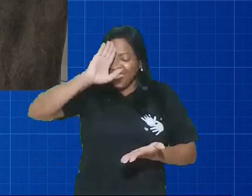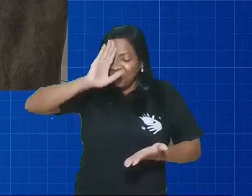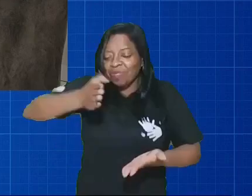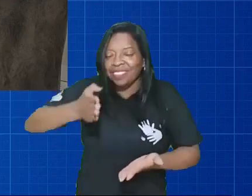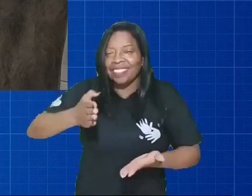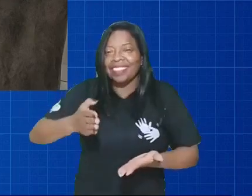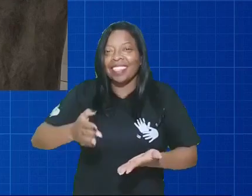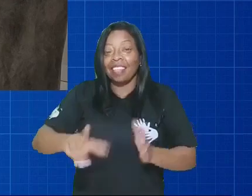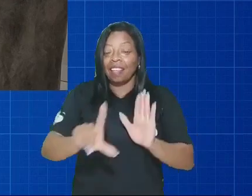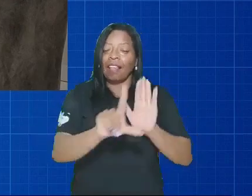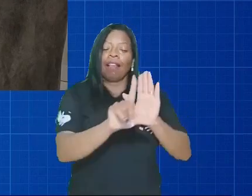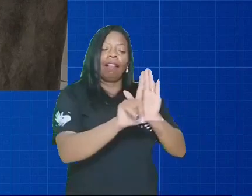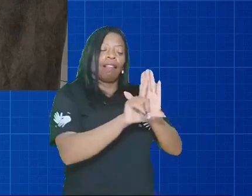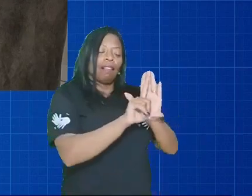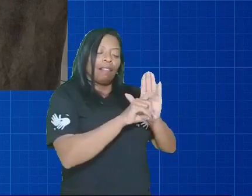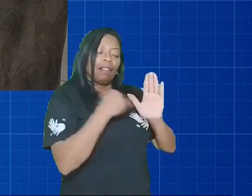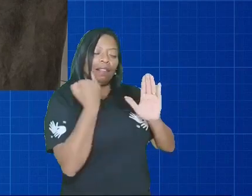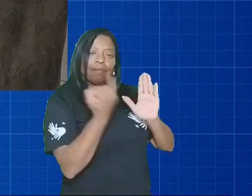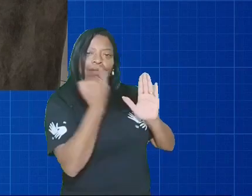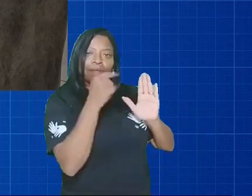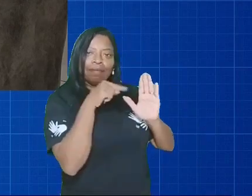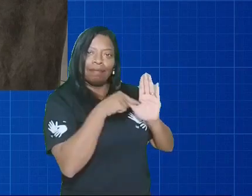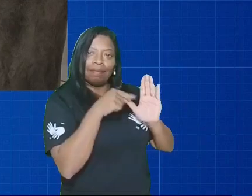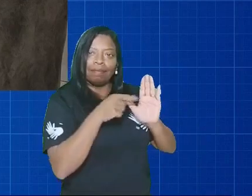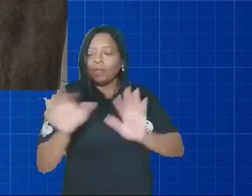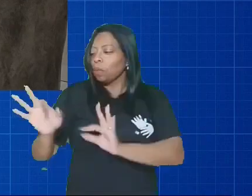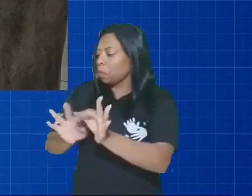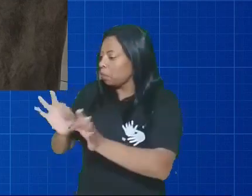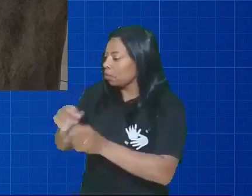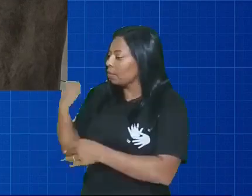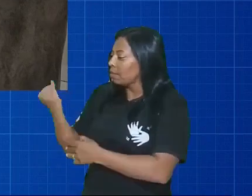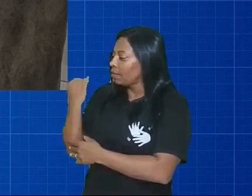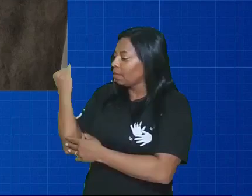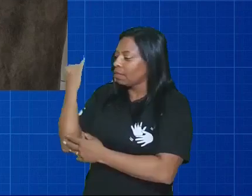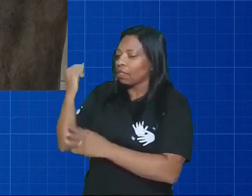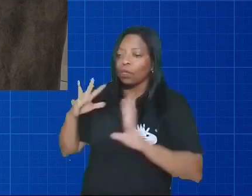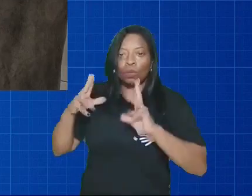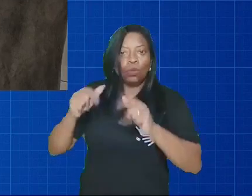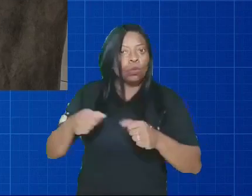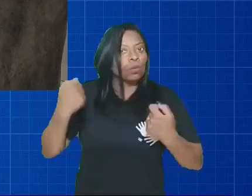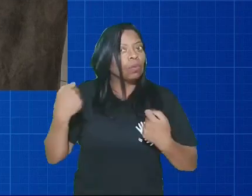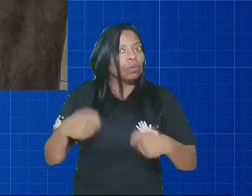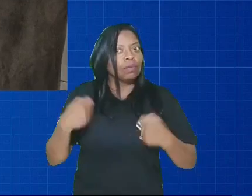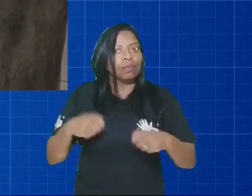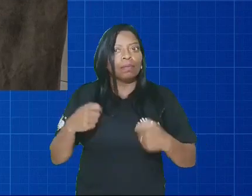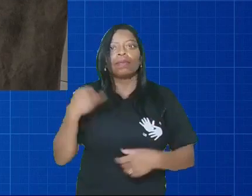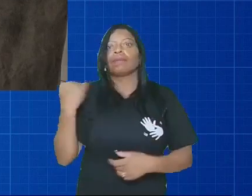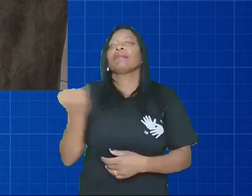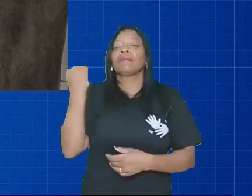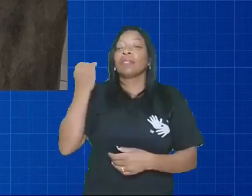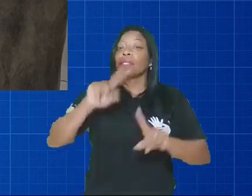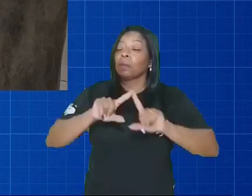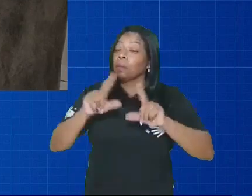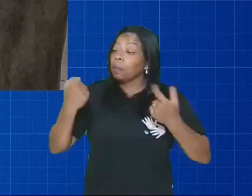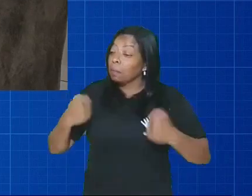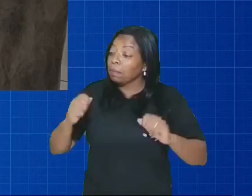políticas públicas, os projetos e os programas de modo organizado para que esse bem viver na cidade, bem viver no município, bem